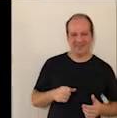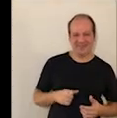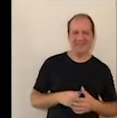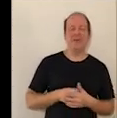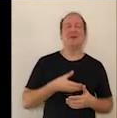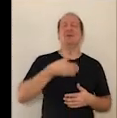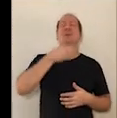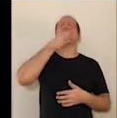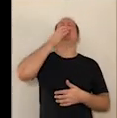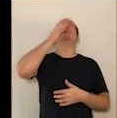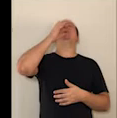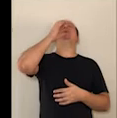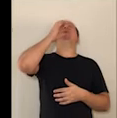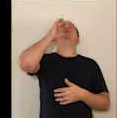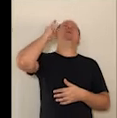Toma.